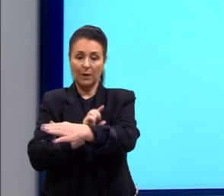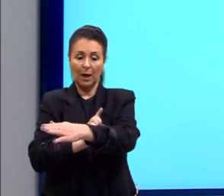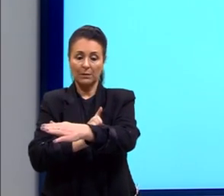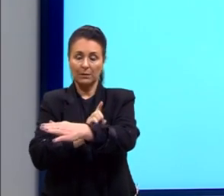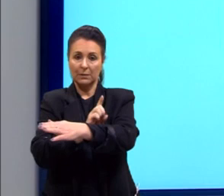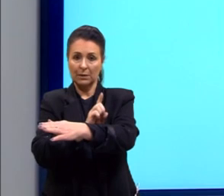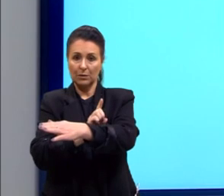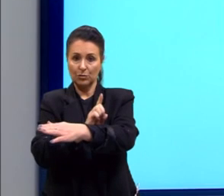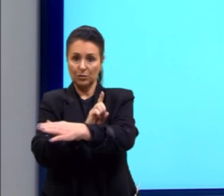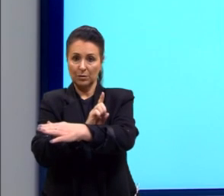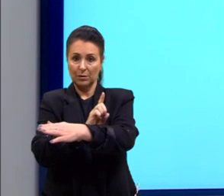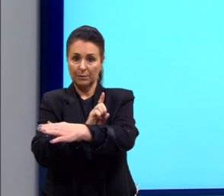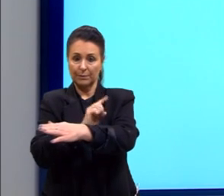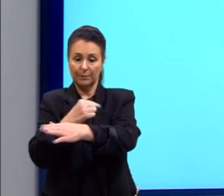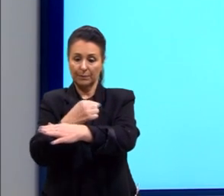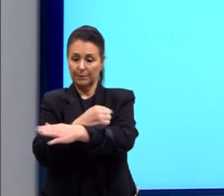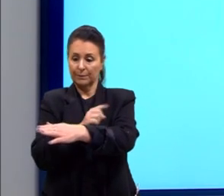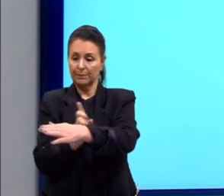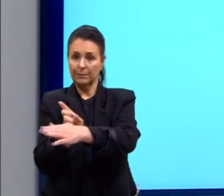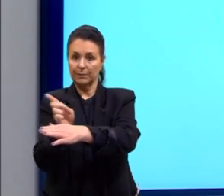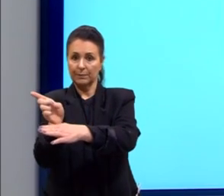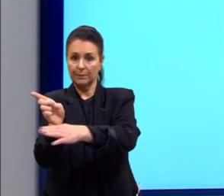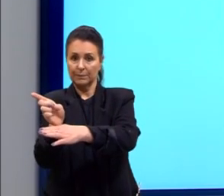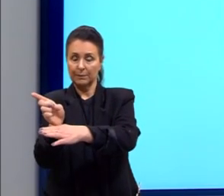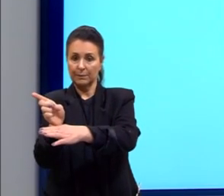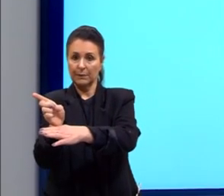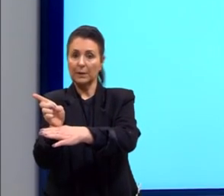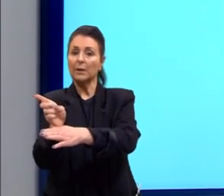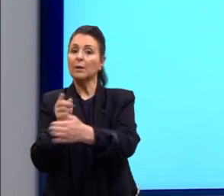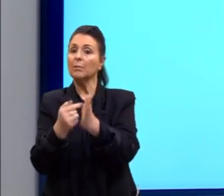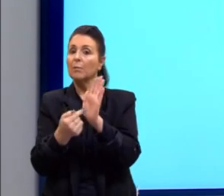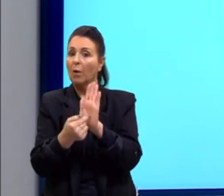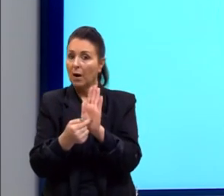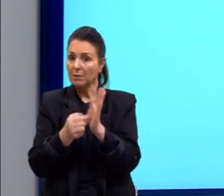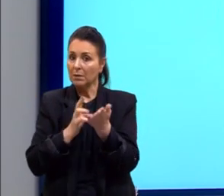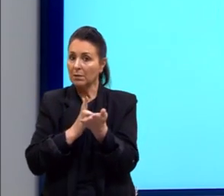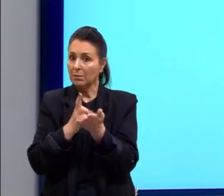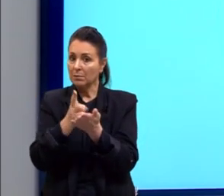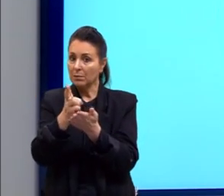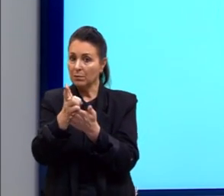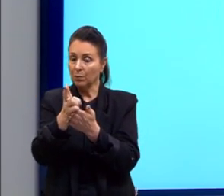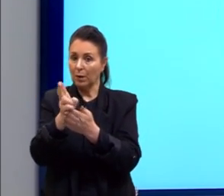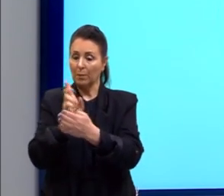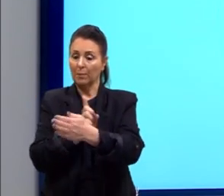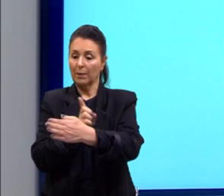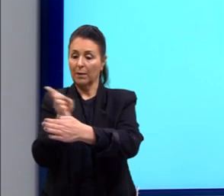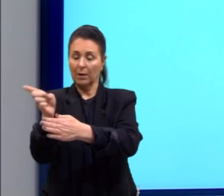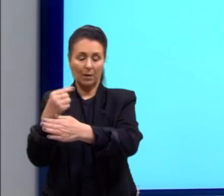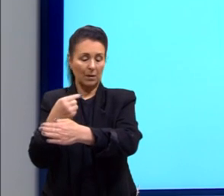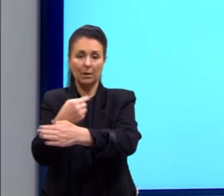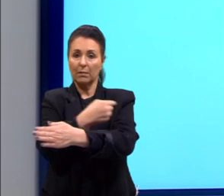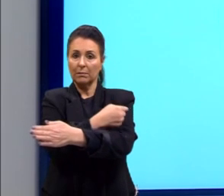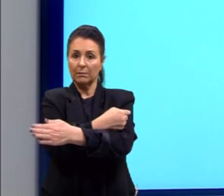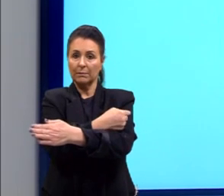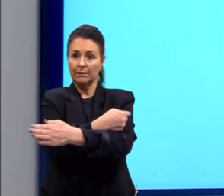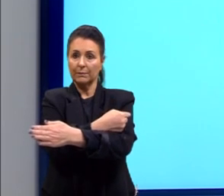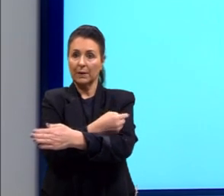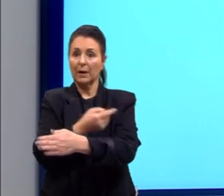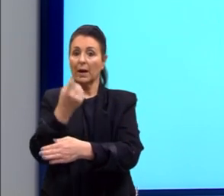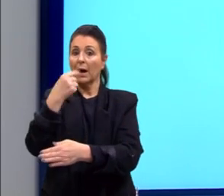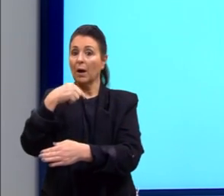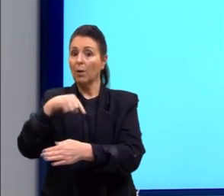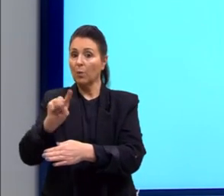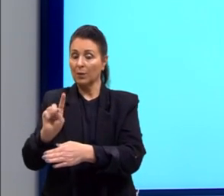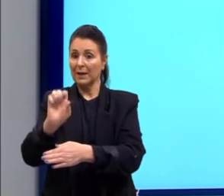setinha para os dois lados indicando a continuidade tá para ambos os sentidos já